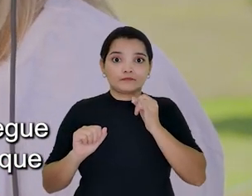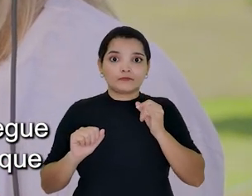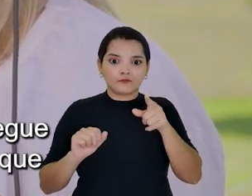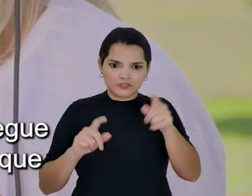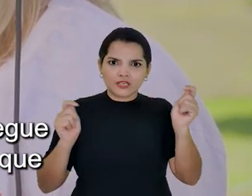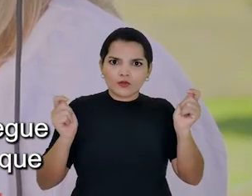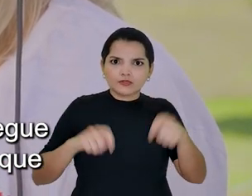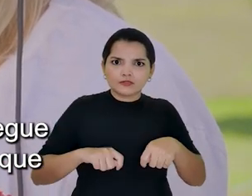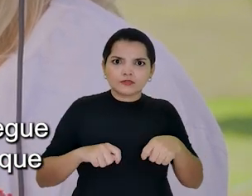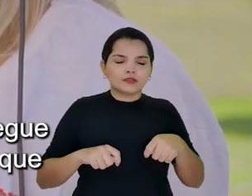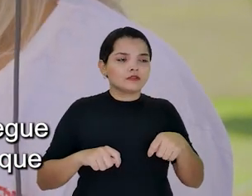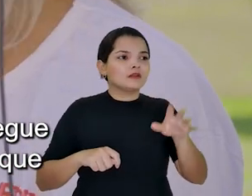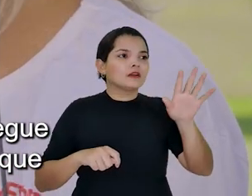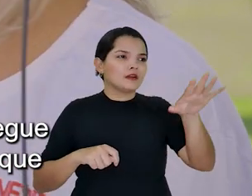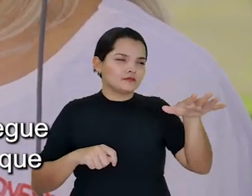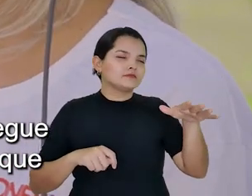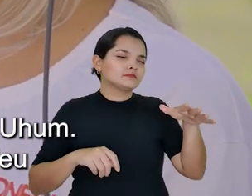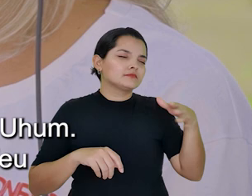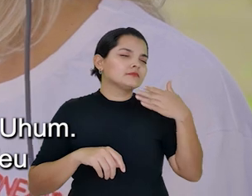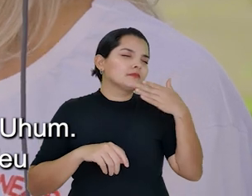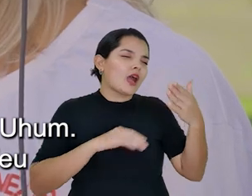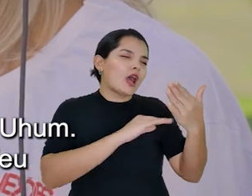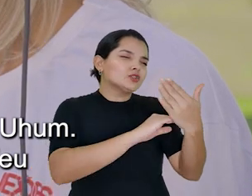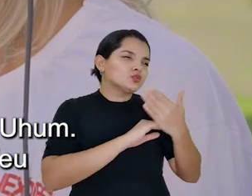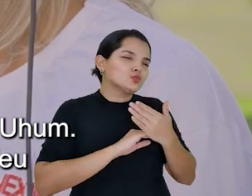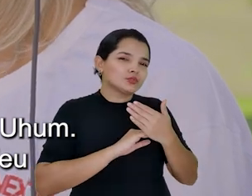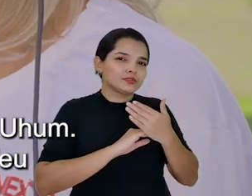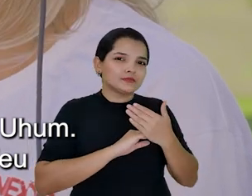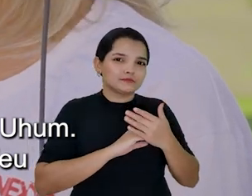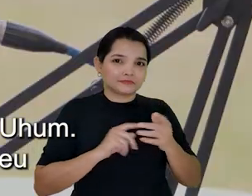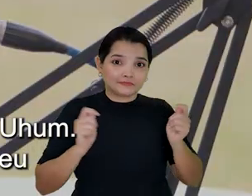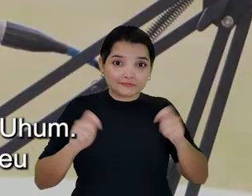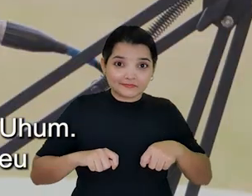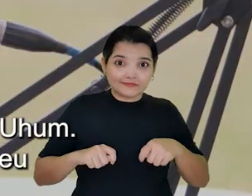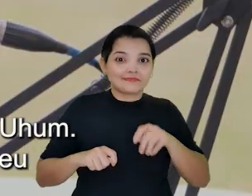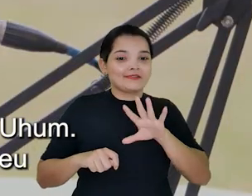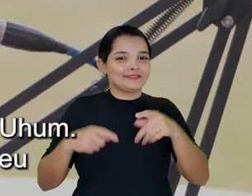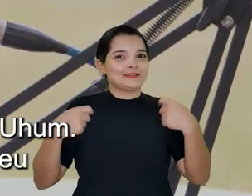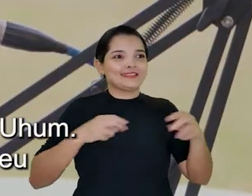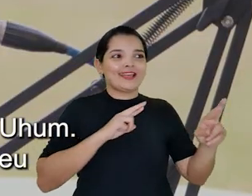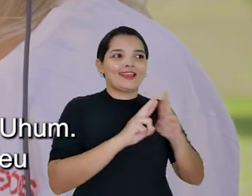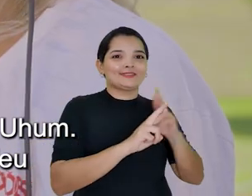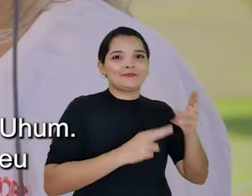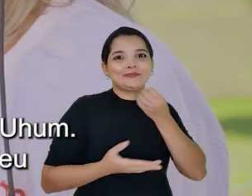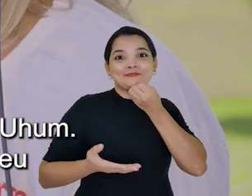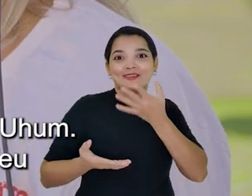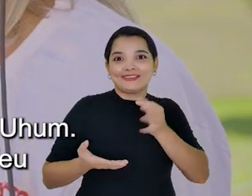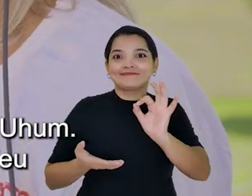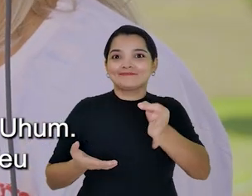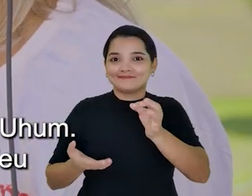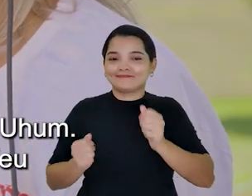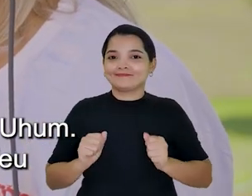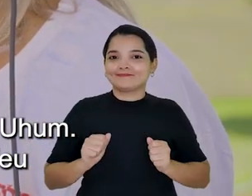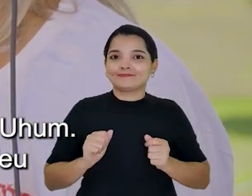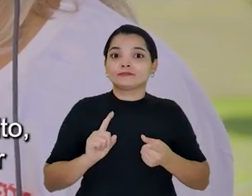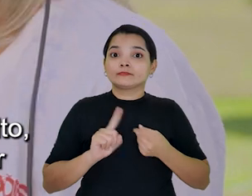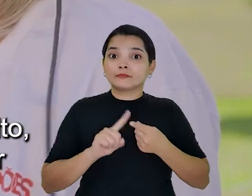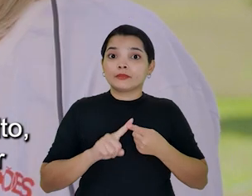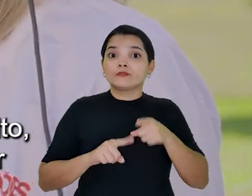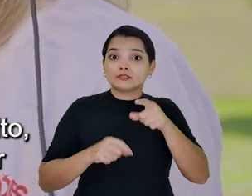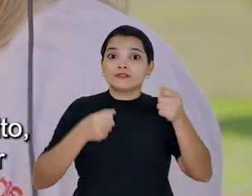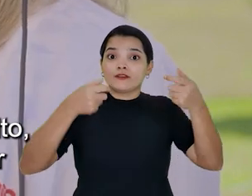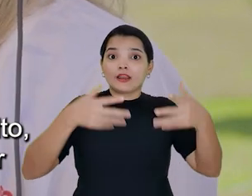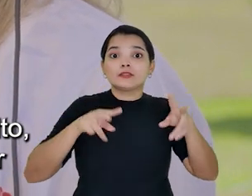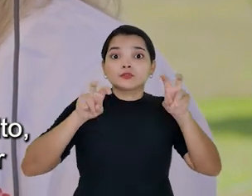ajuda mas para pedir ajuda você tem que ter um bom relacionamento com aquele colega uhum né você precisa falar das suas necessidades eu